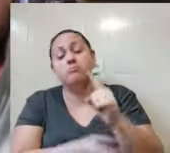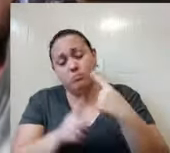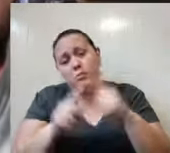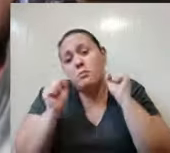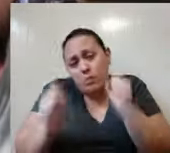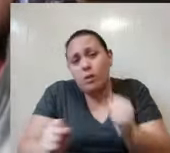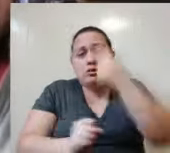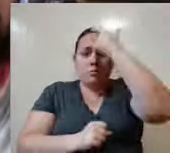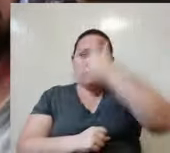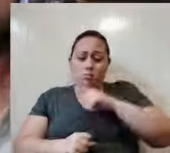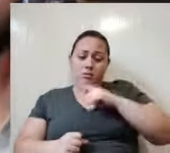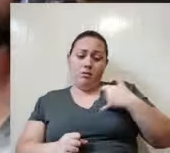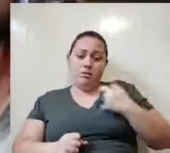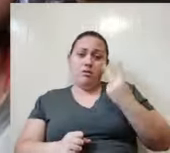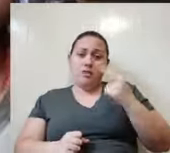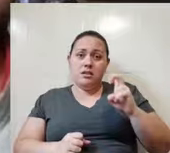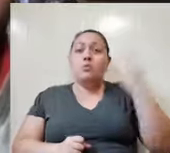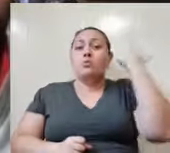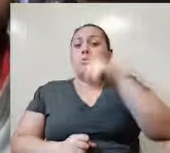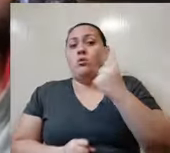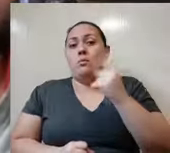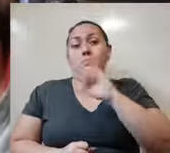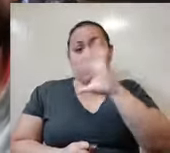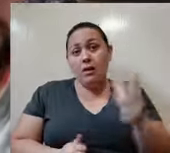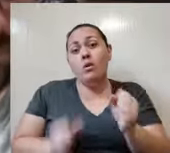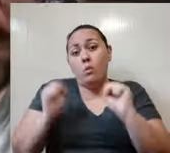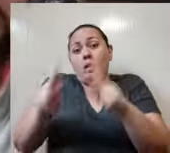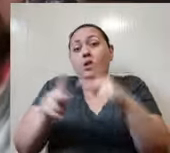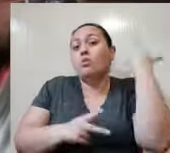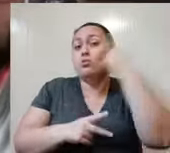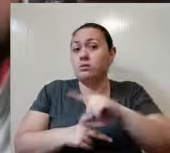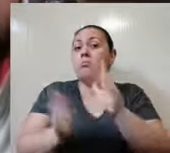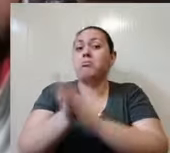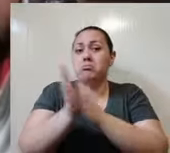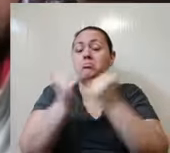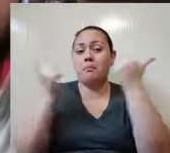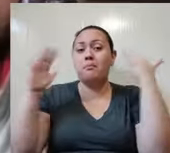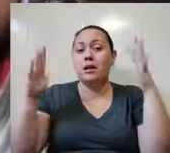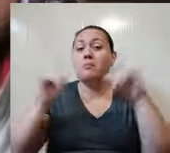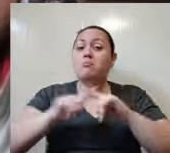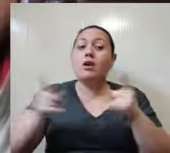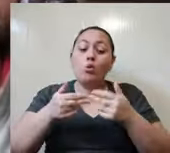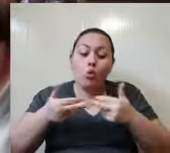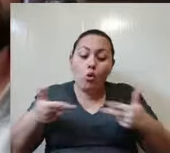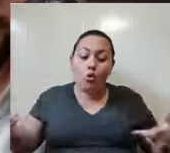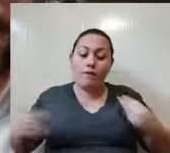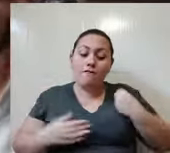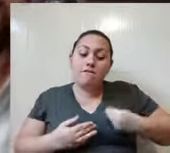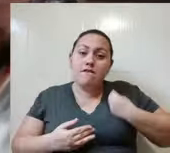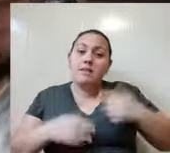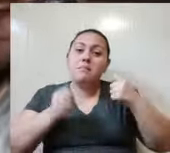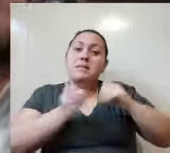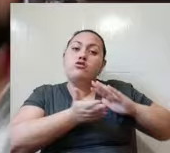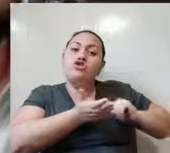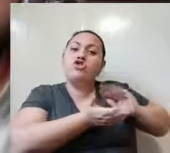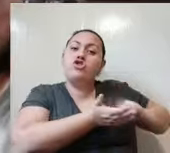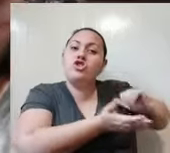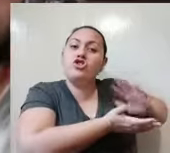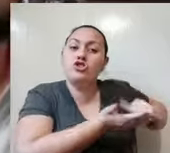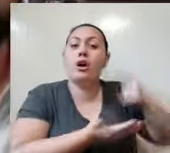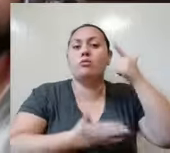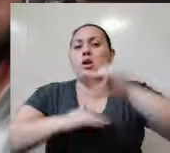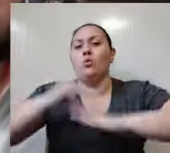dos 25, e isso pode ser um baita mérito da pessoa, mas o que ela teve que abrir mão também para fazer essa construção,